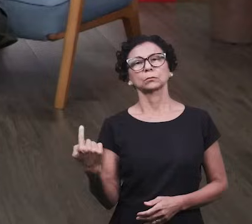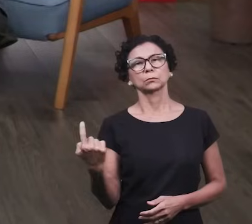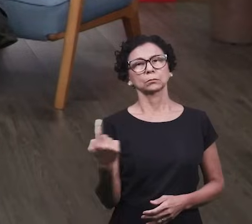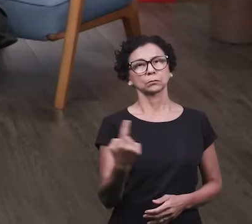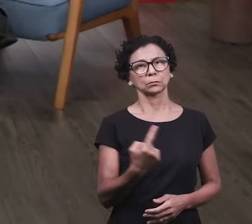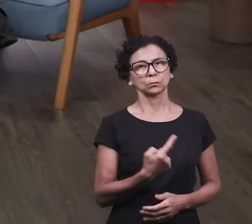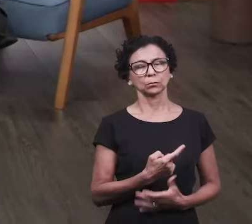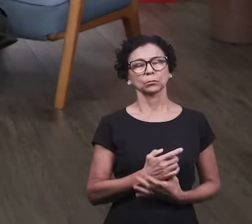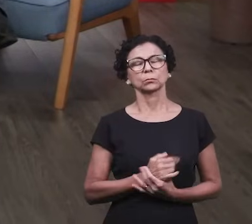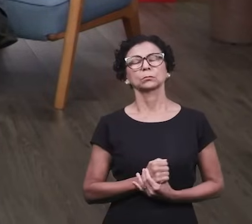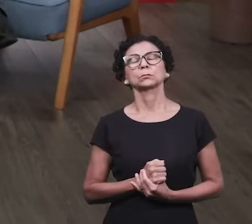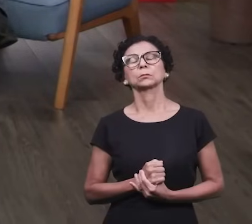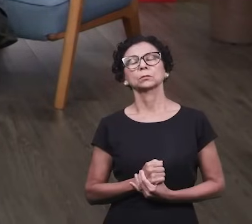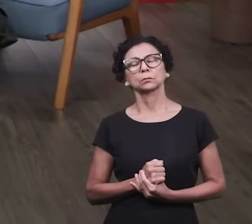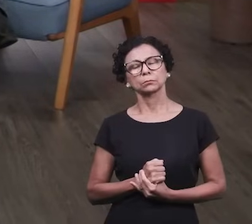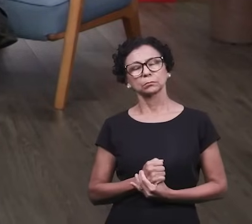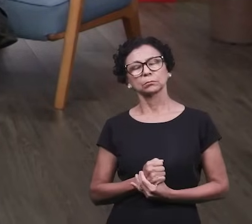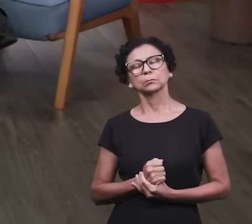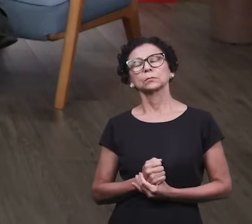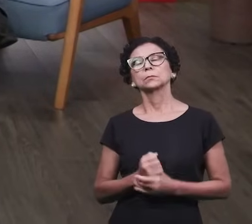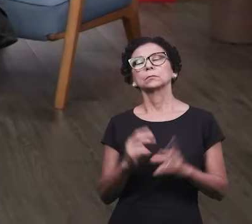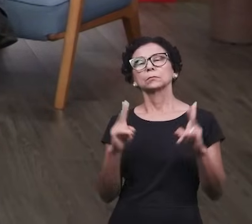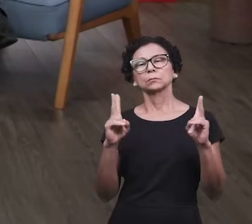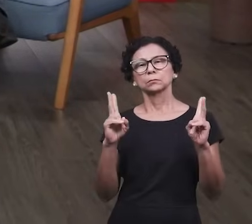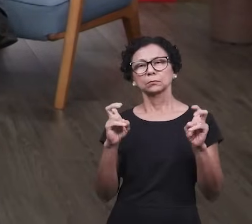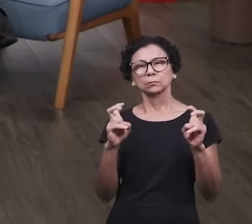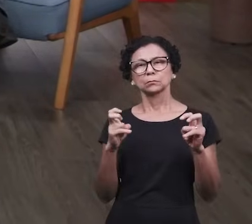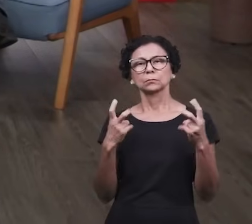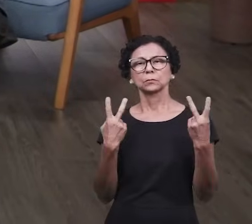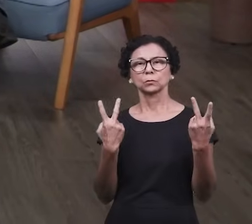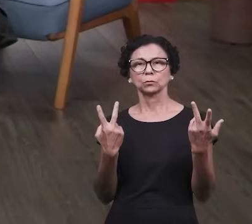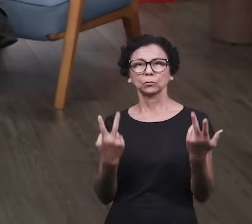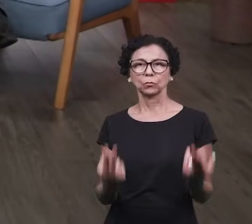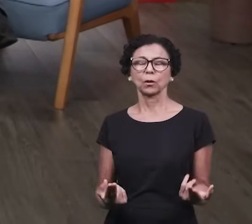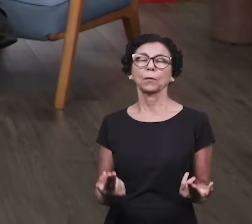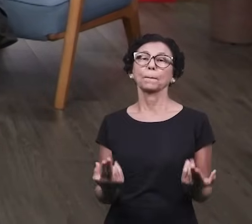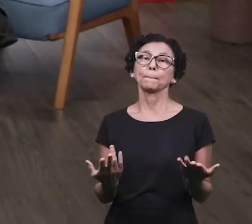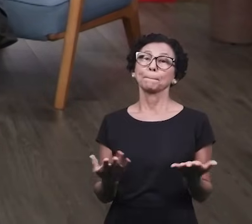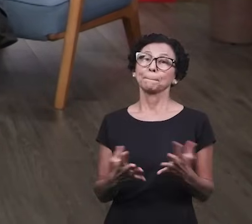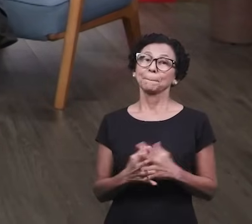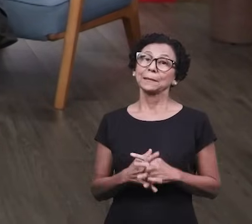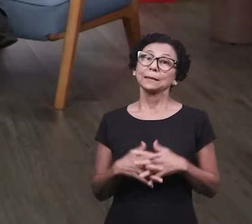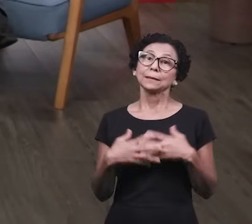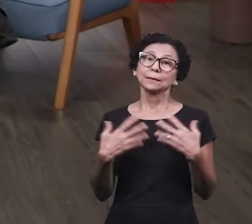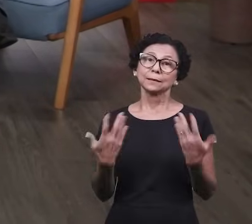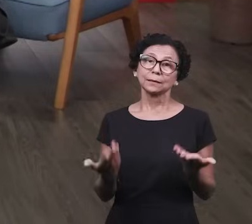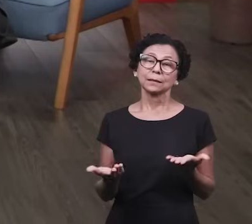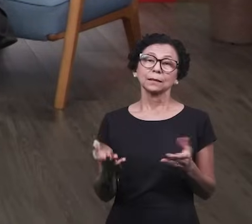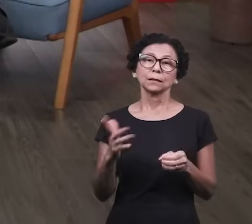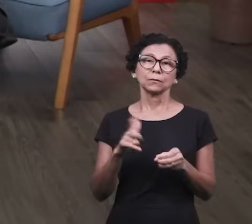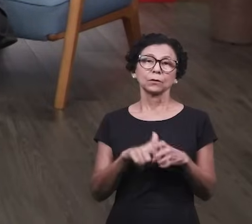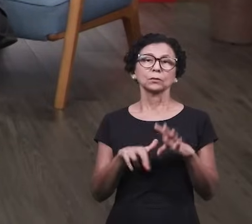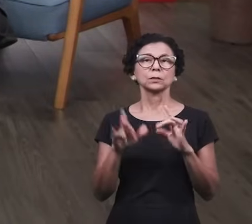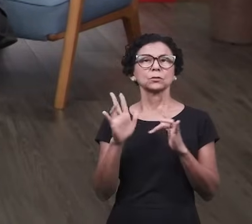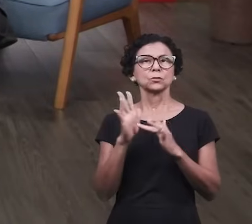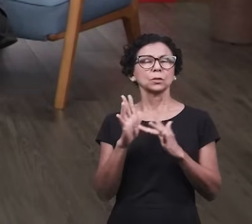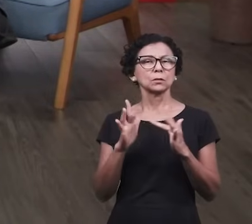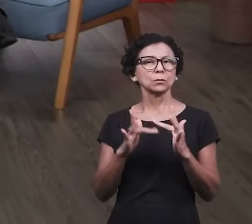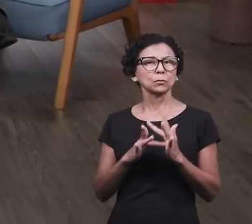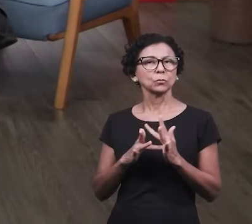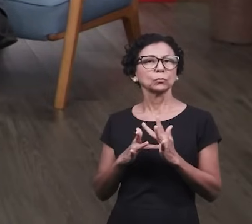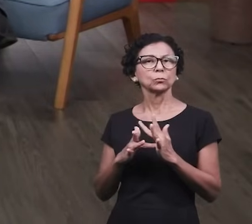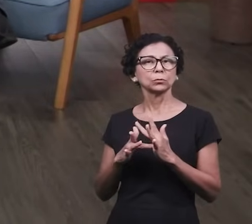desse mesmo tema, e a ênfase, nós bem sabemos, é a volta do Senhor, o preparo da